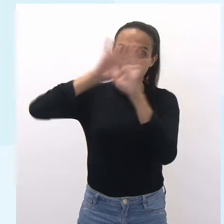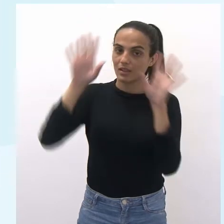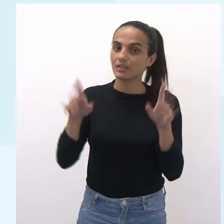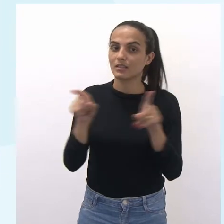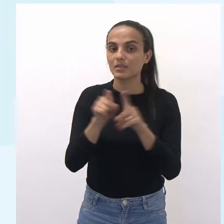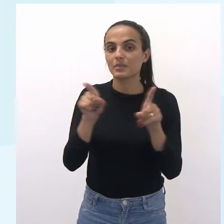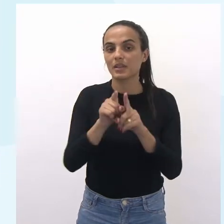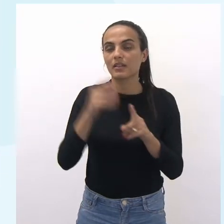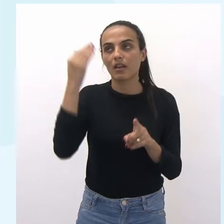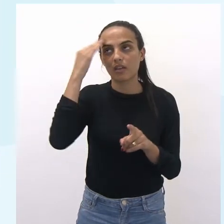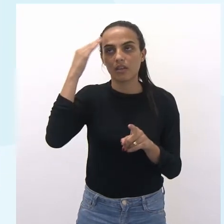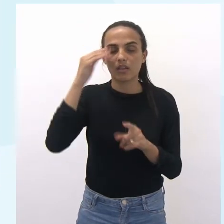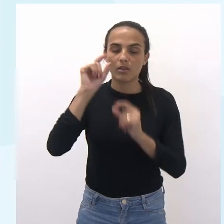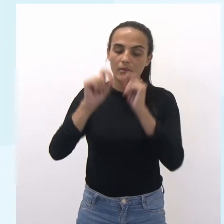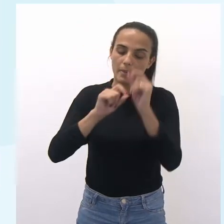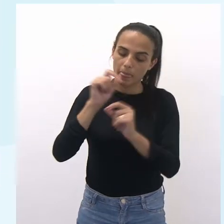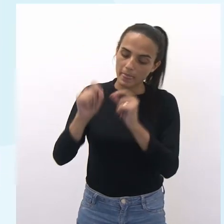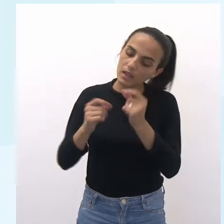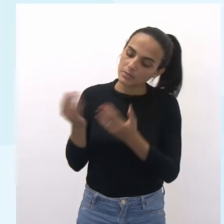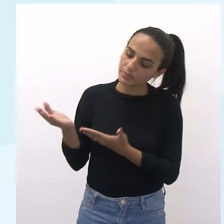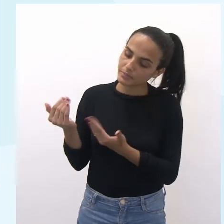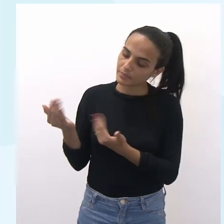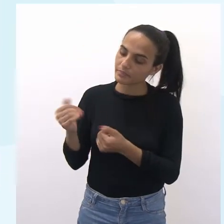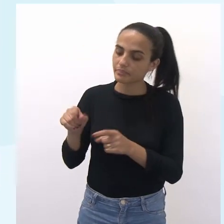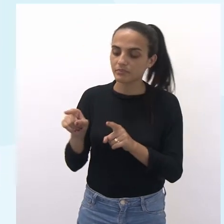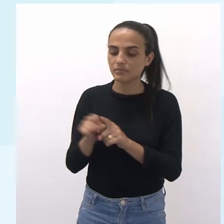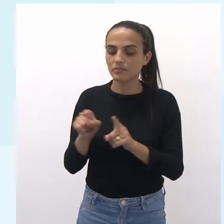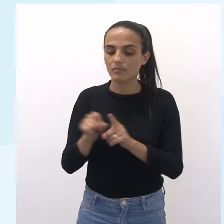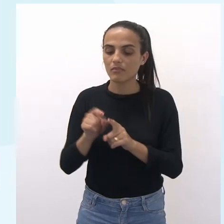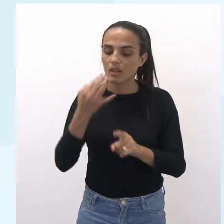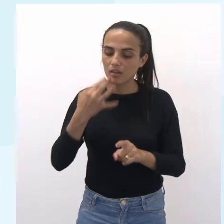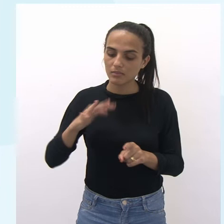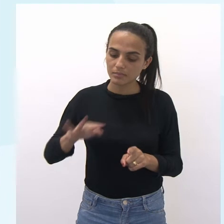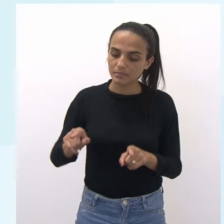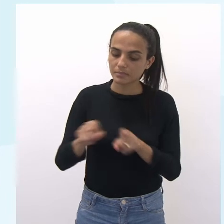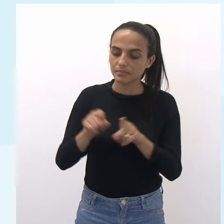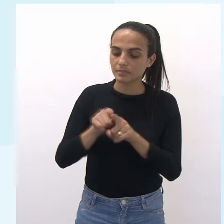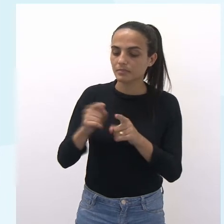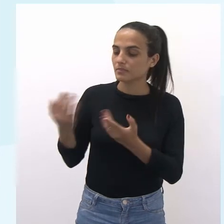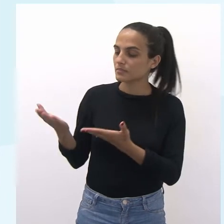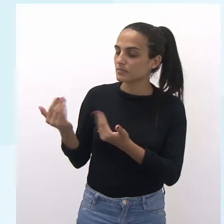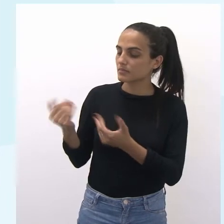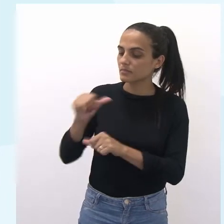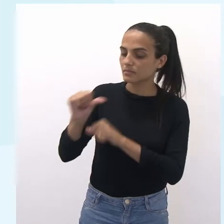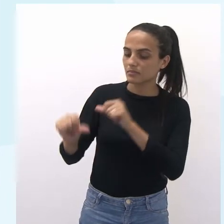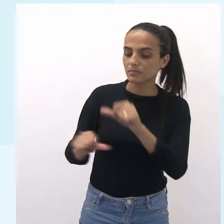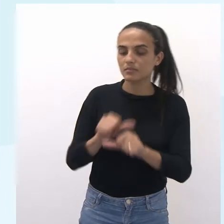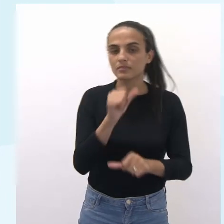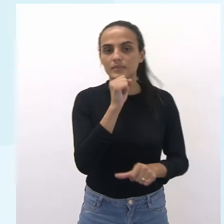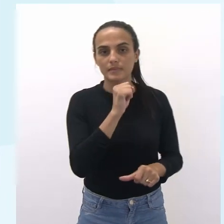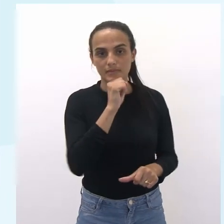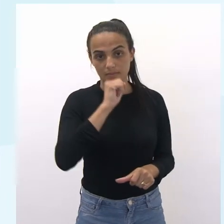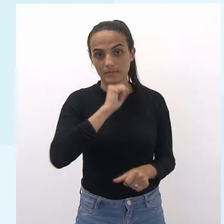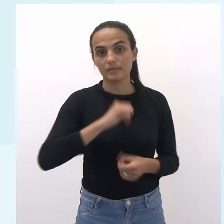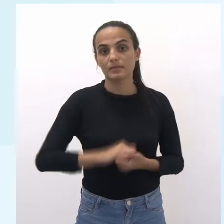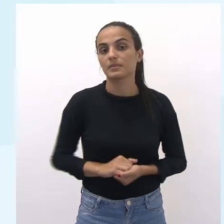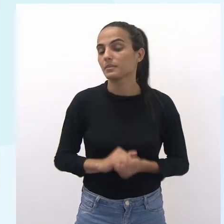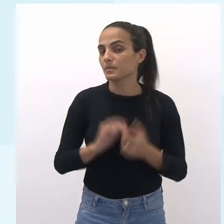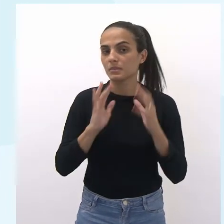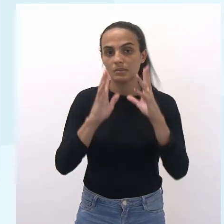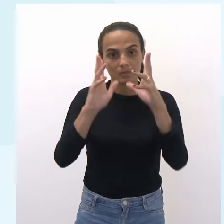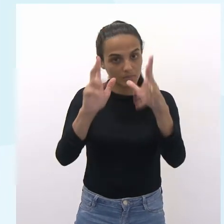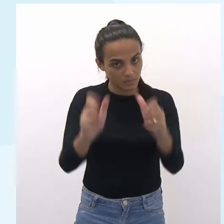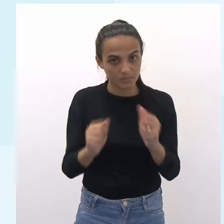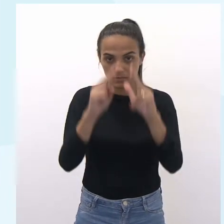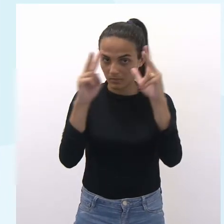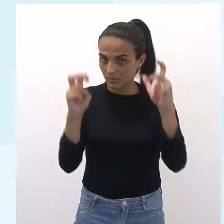de juventude, a transição para a velhice. Então, todos esses temas são abordados. Perceba que em filosofia